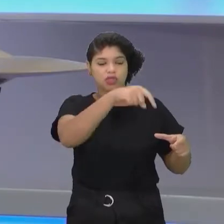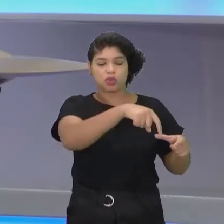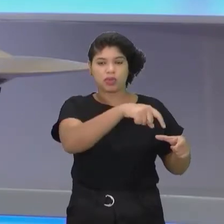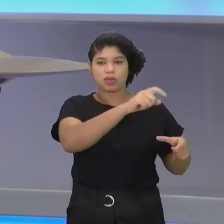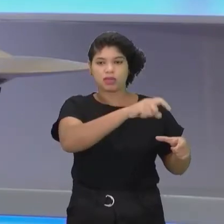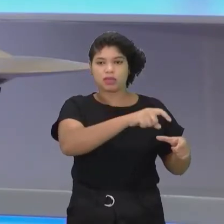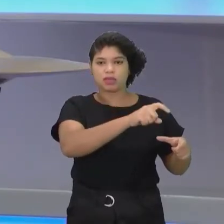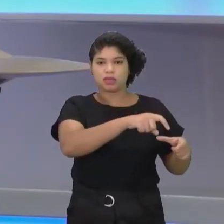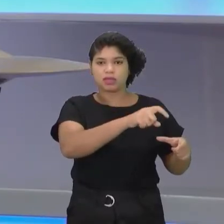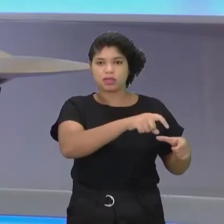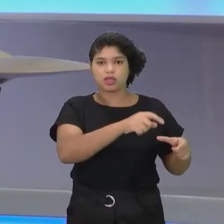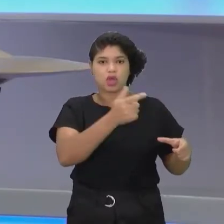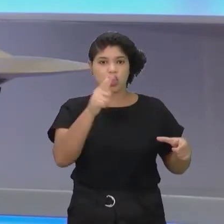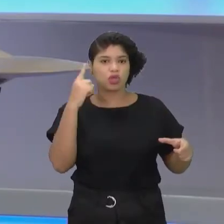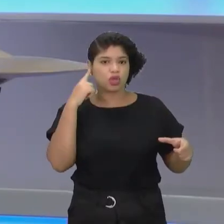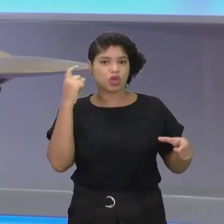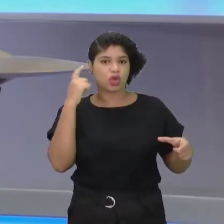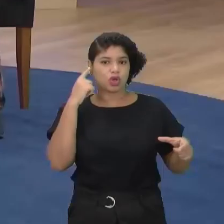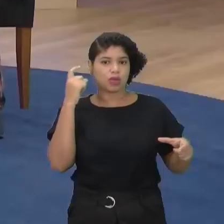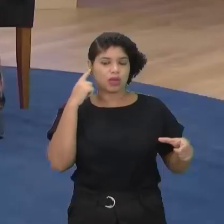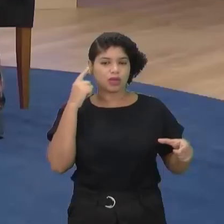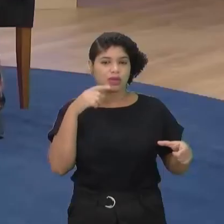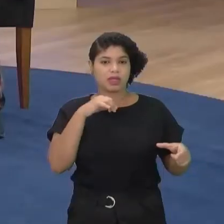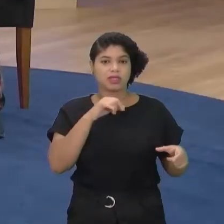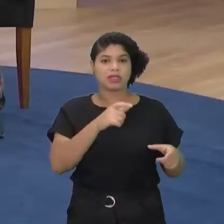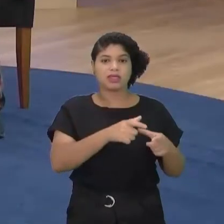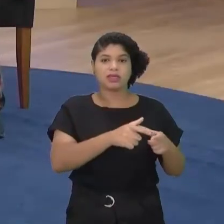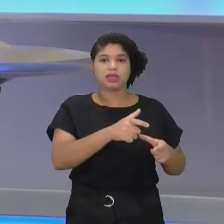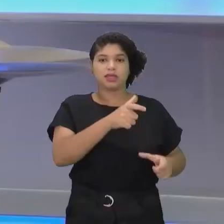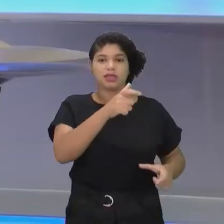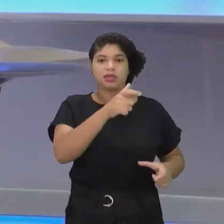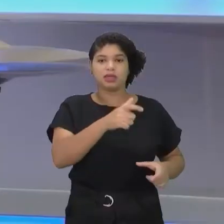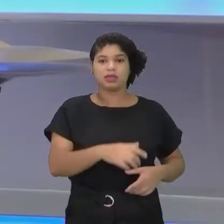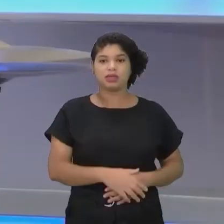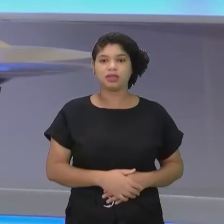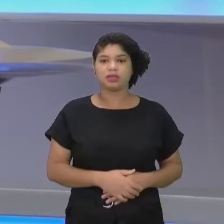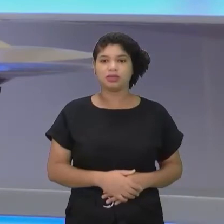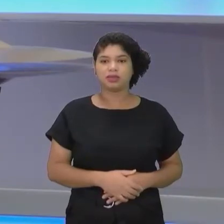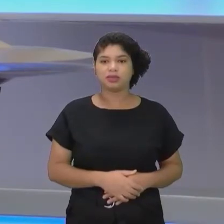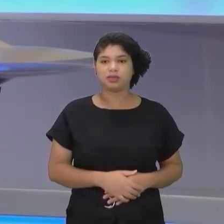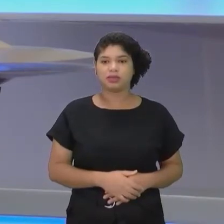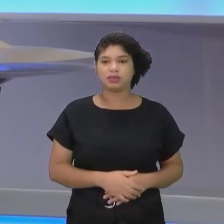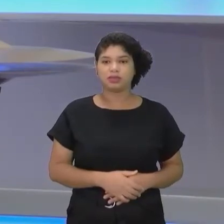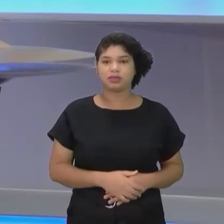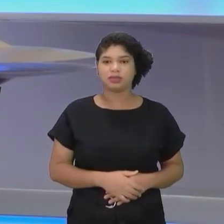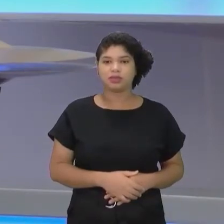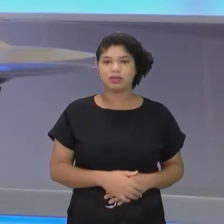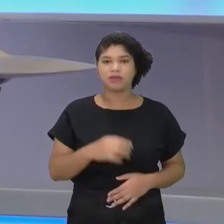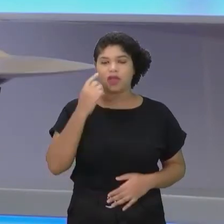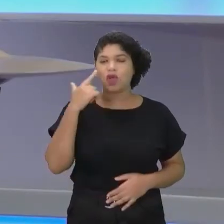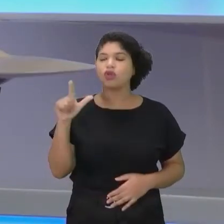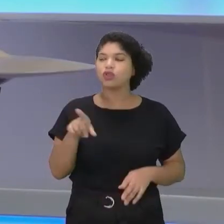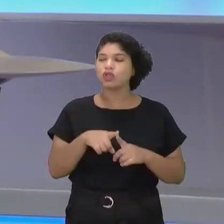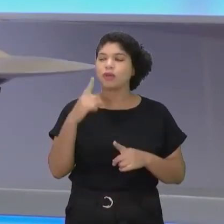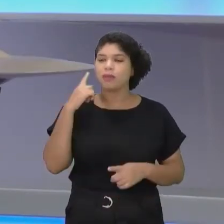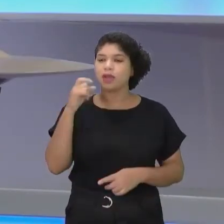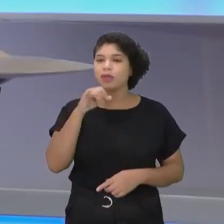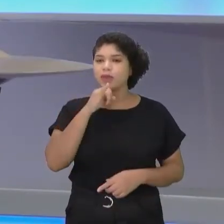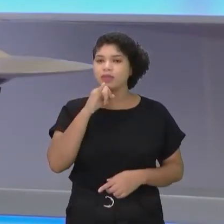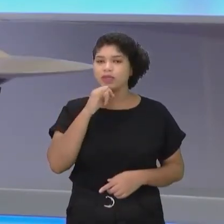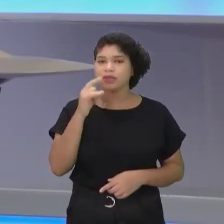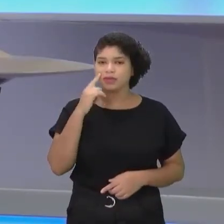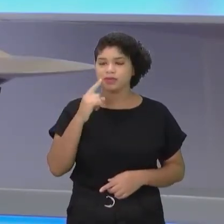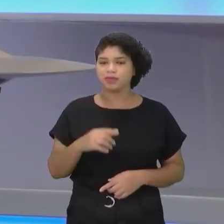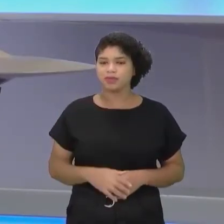consegue outro. E se abrir... Você abrir... Quer ver? Faz outra coisa. Pega essa esteirinha aqui